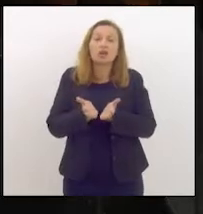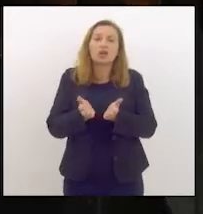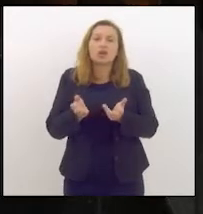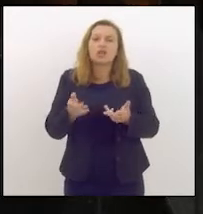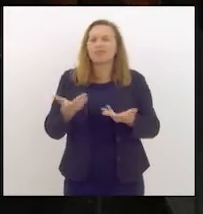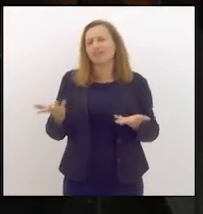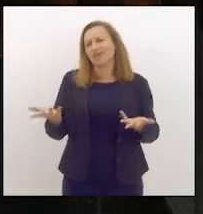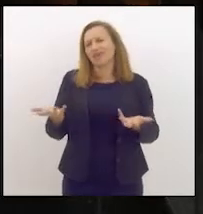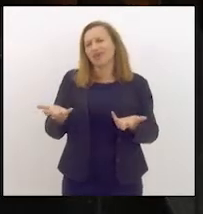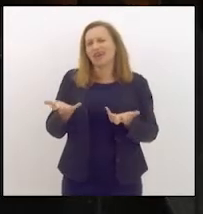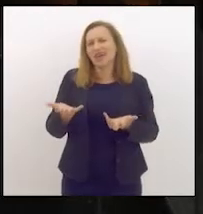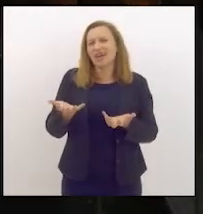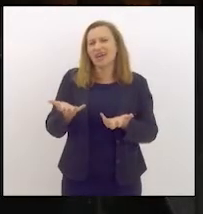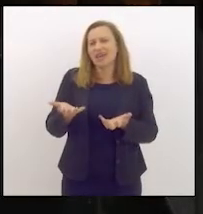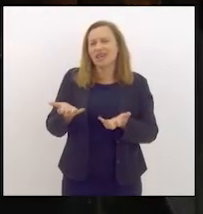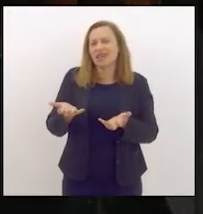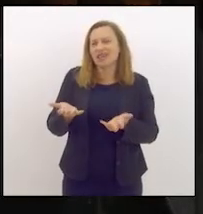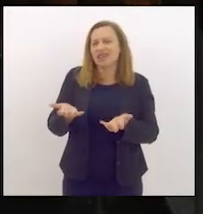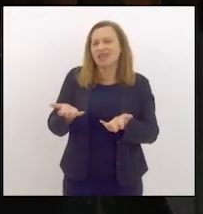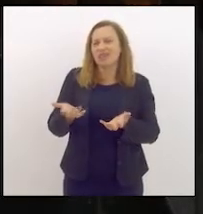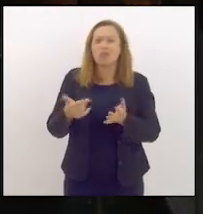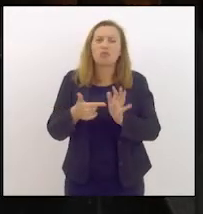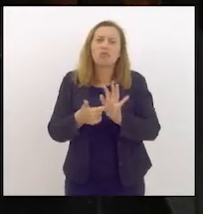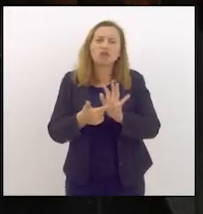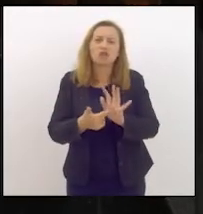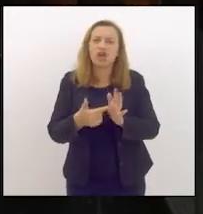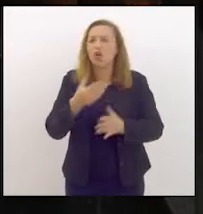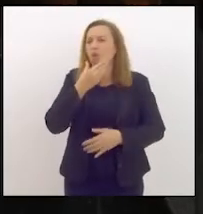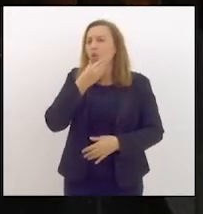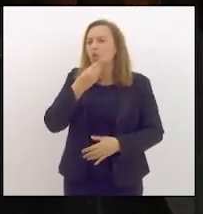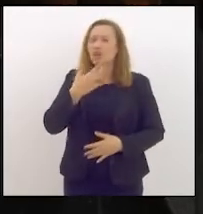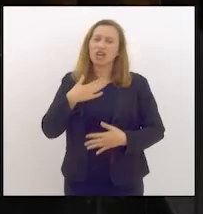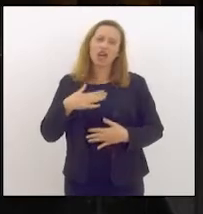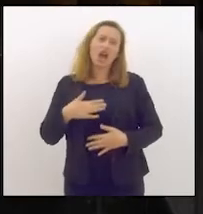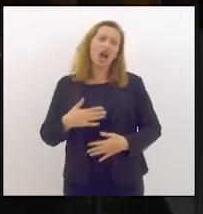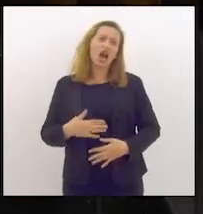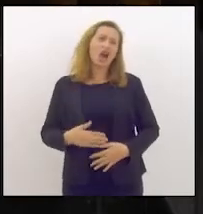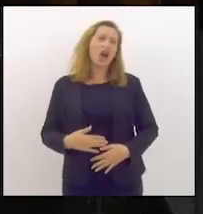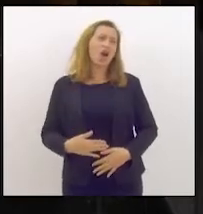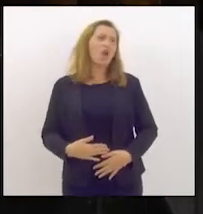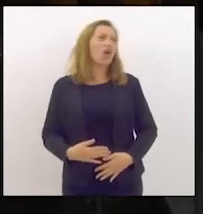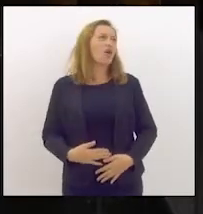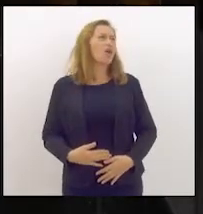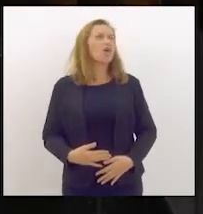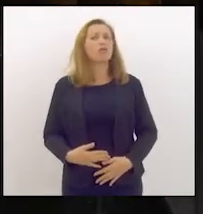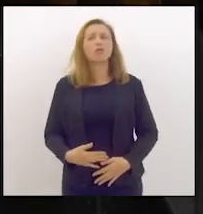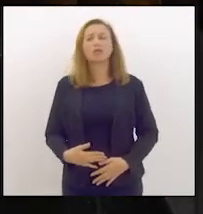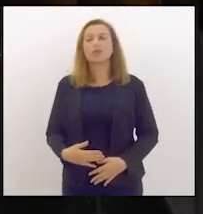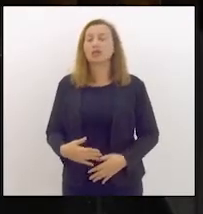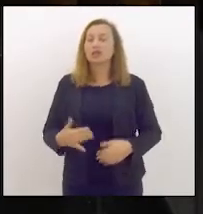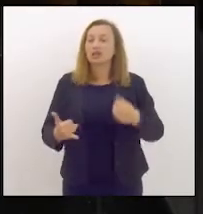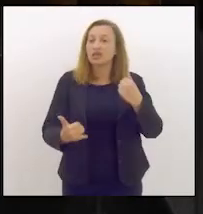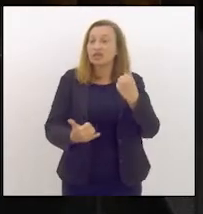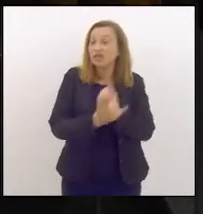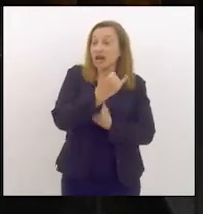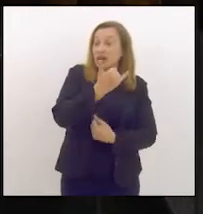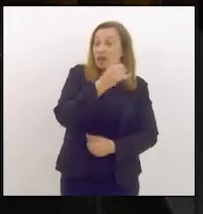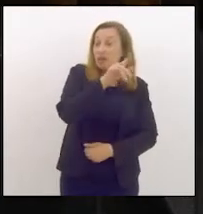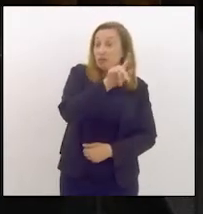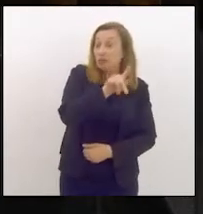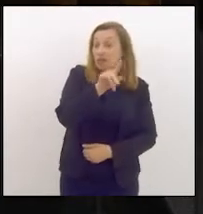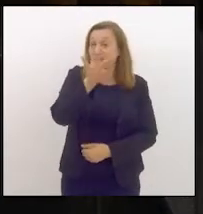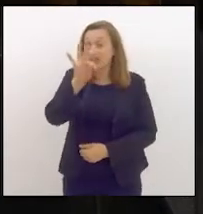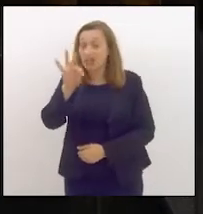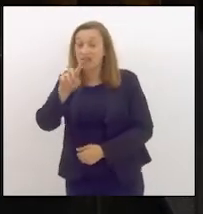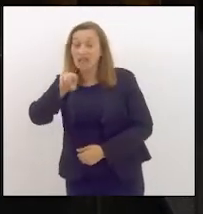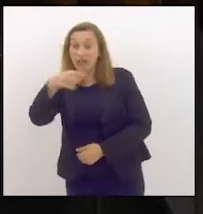tentativa de tornar a sua imagem mais calma mas ficou medida uma farsa ele traiu o PT depois